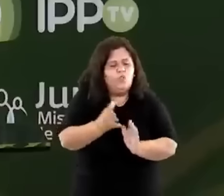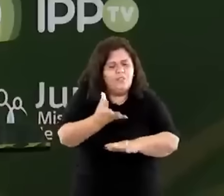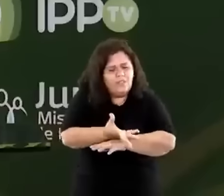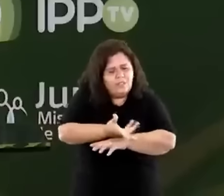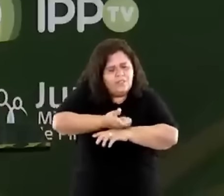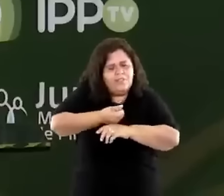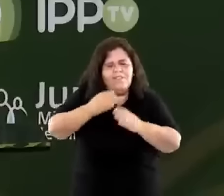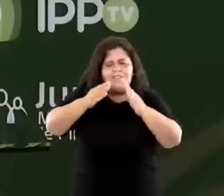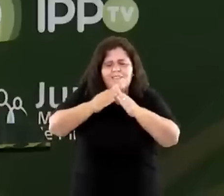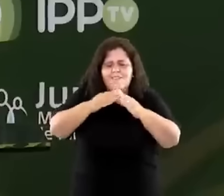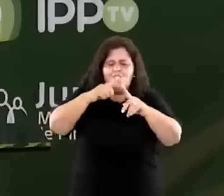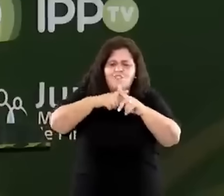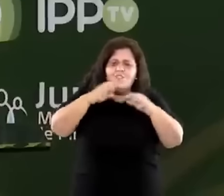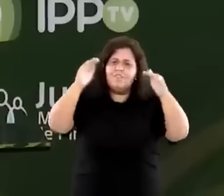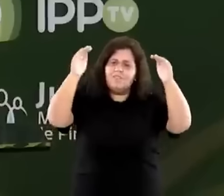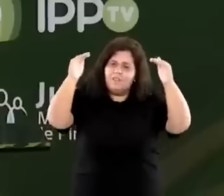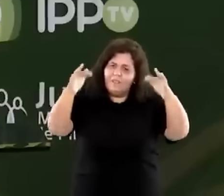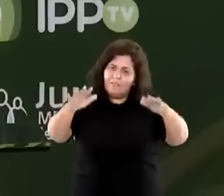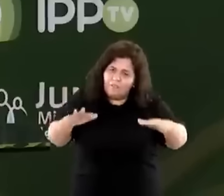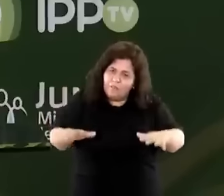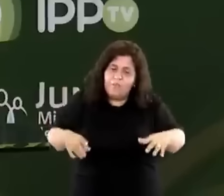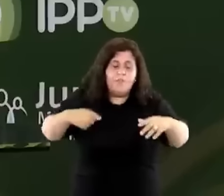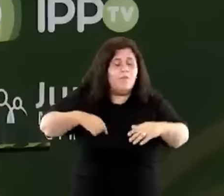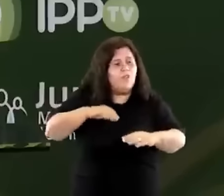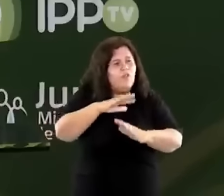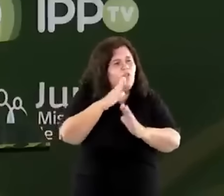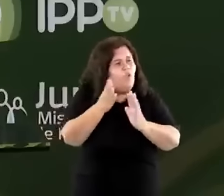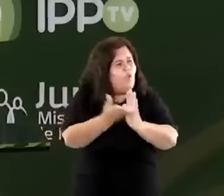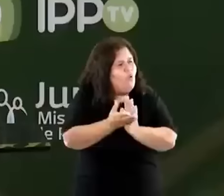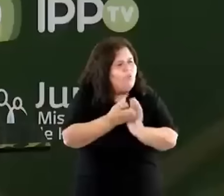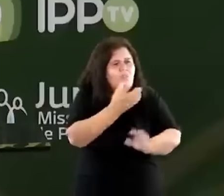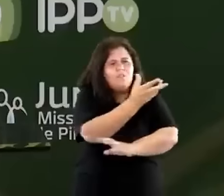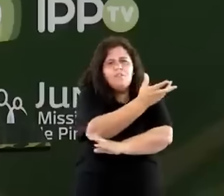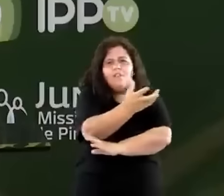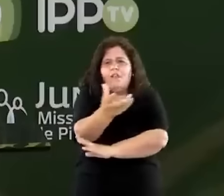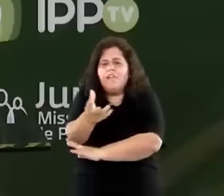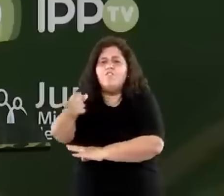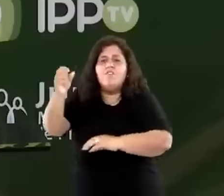redimida e ele é adorado e servido por todas as hostes